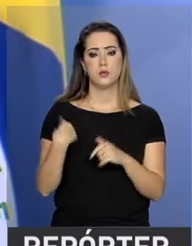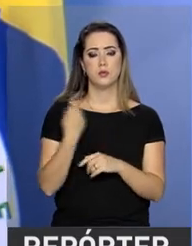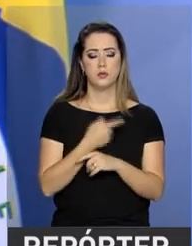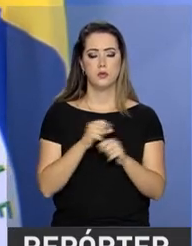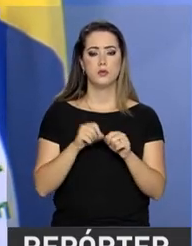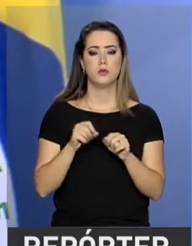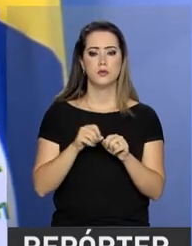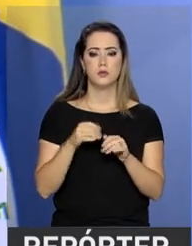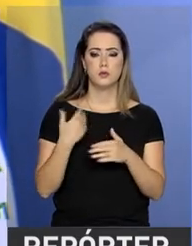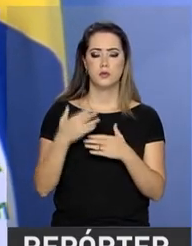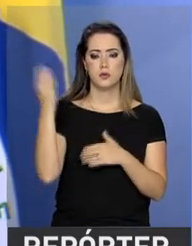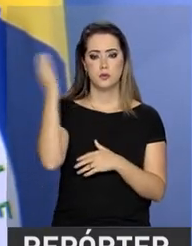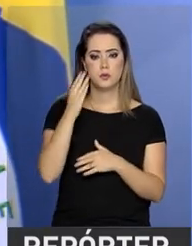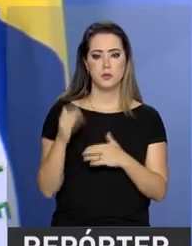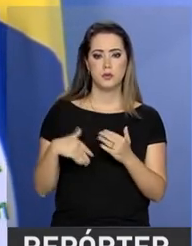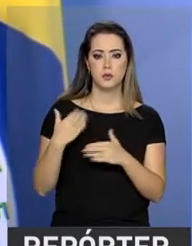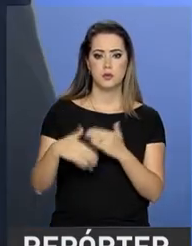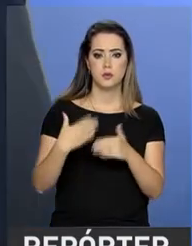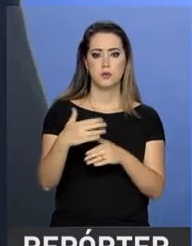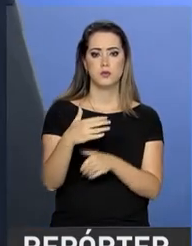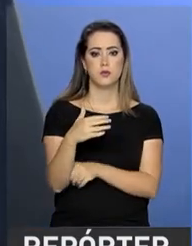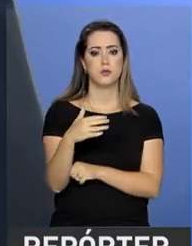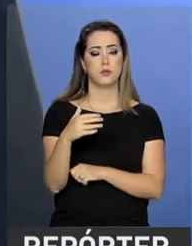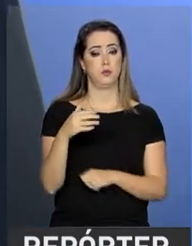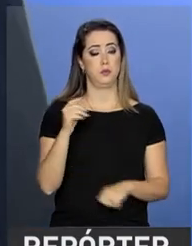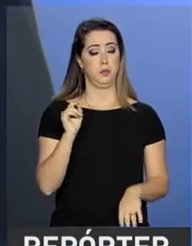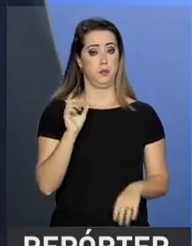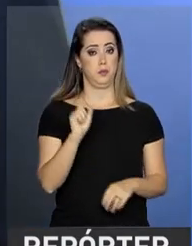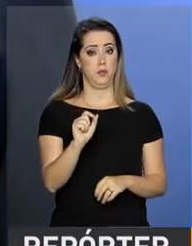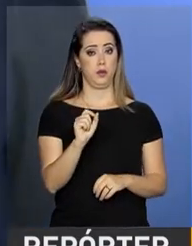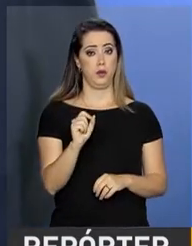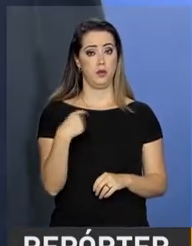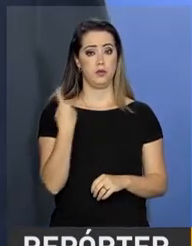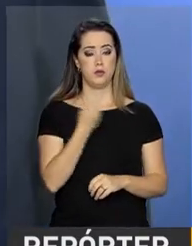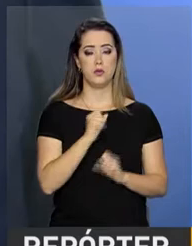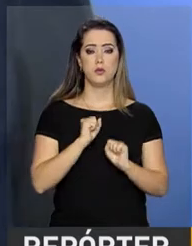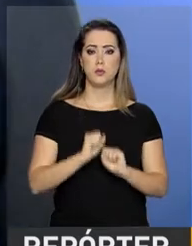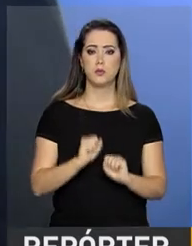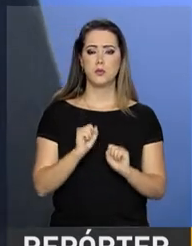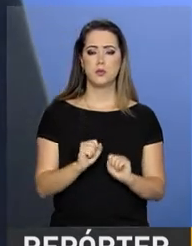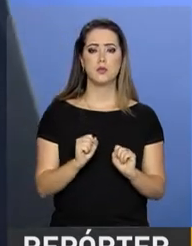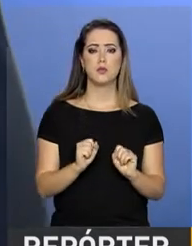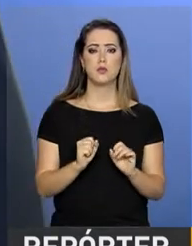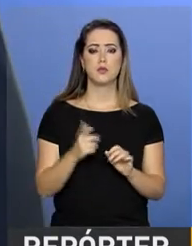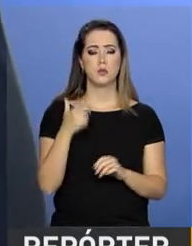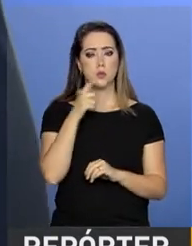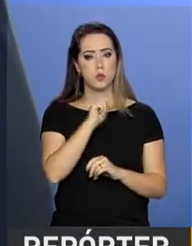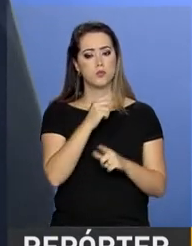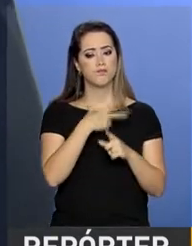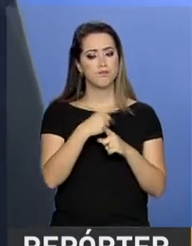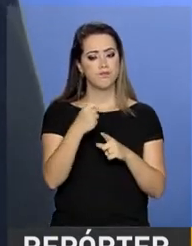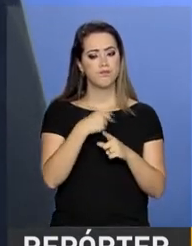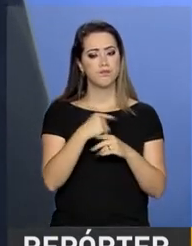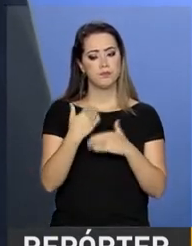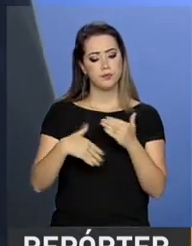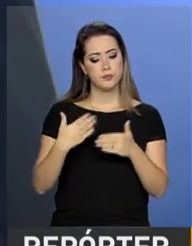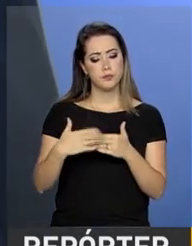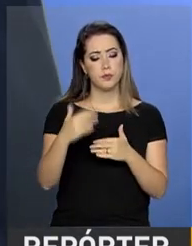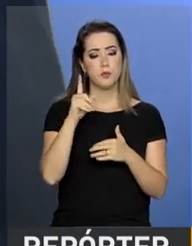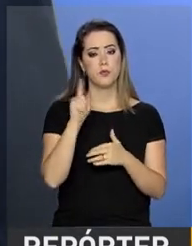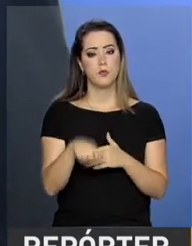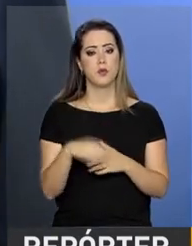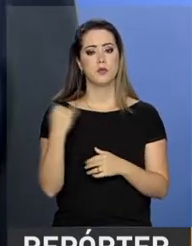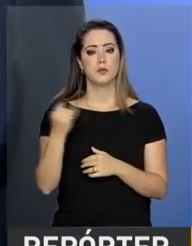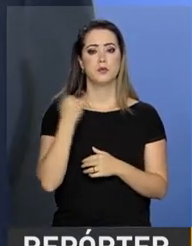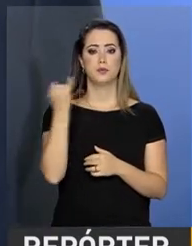com que o brasil continue avança para que a gente preserve as conquistas que nós todos estamos hoje vivenciamos é